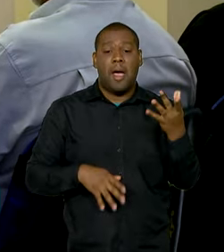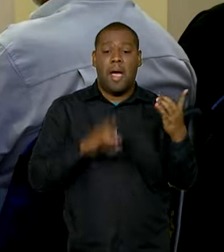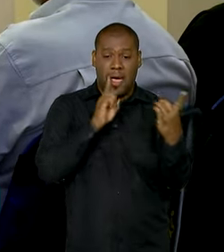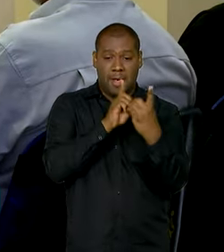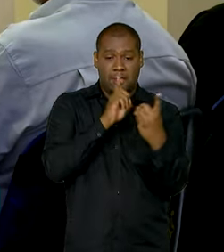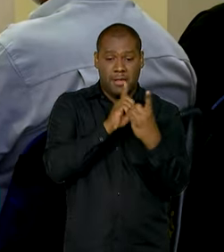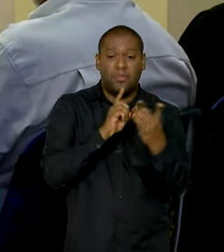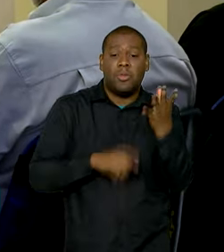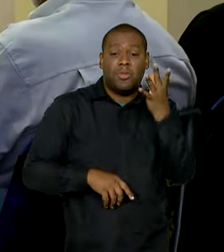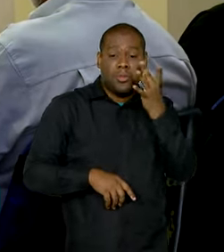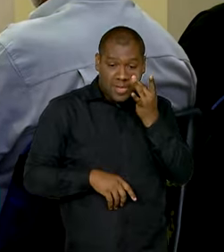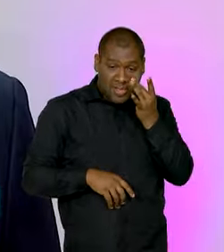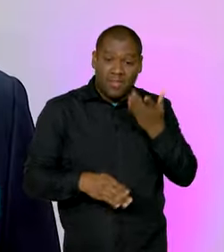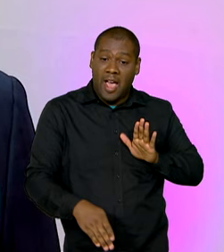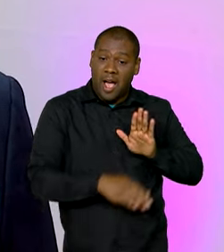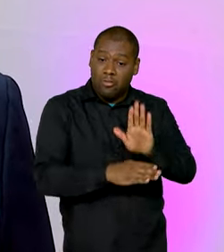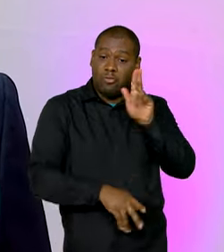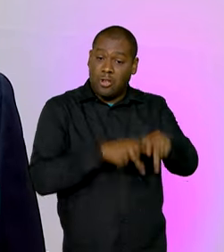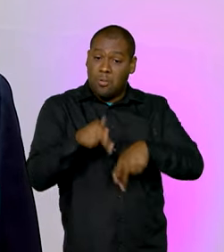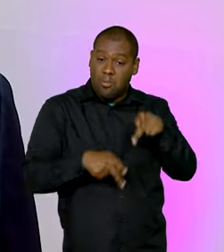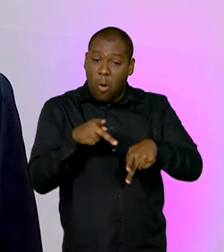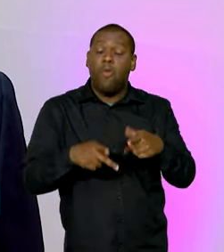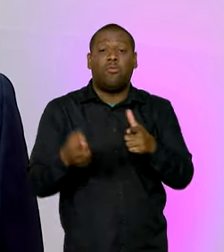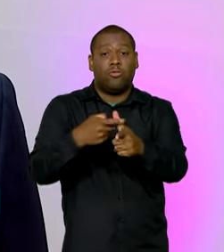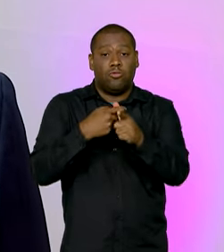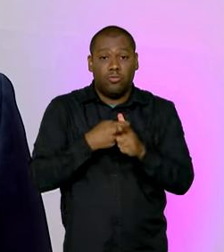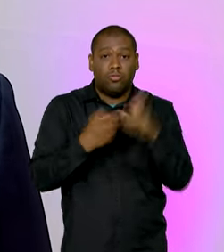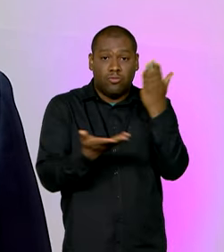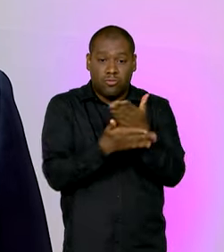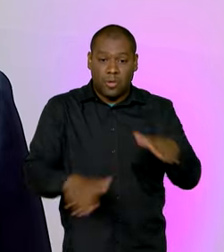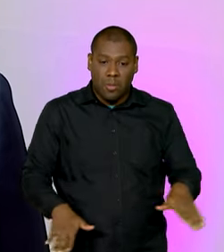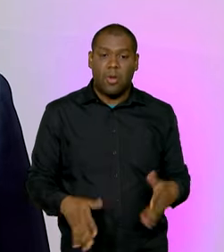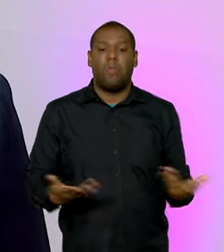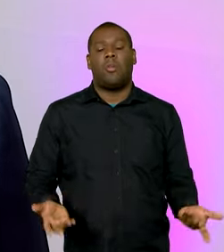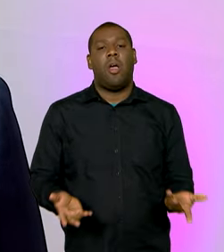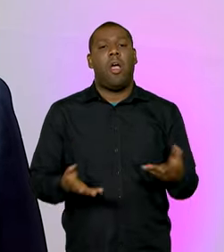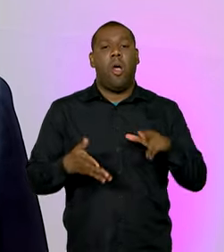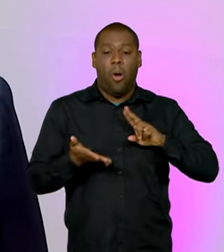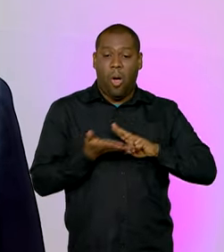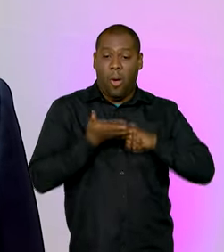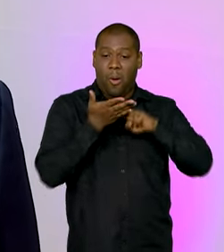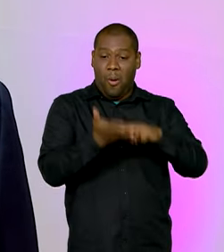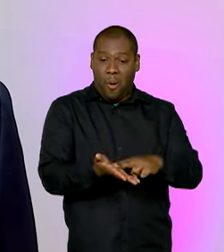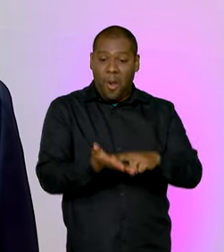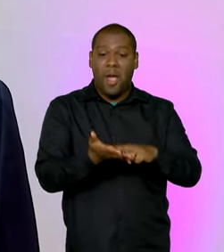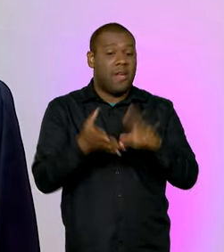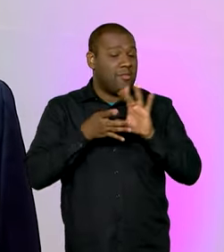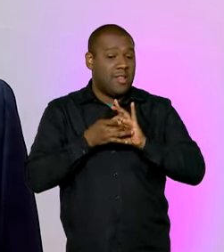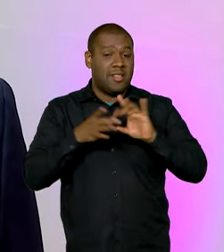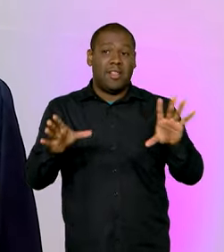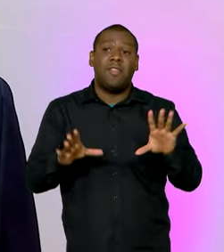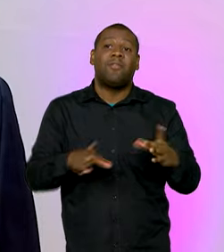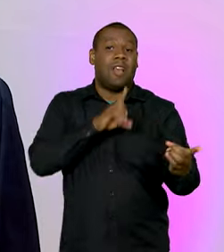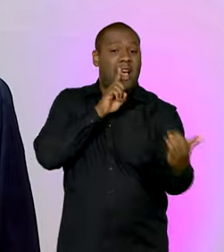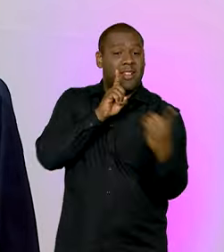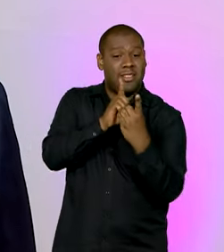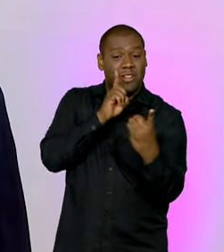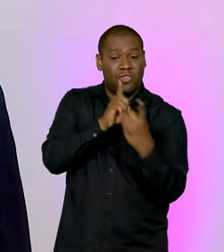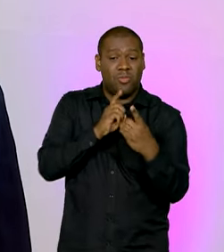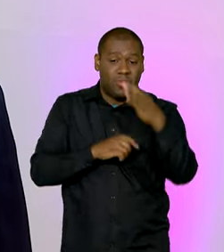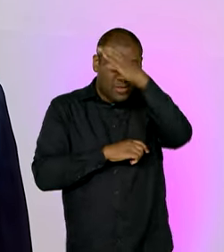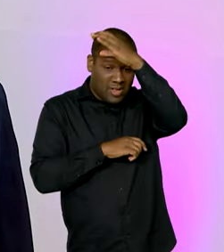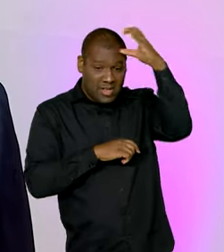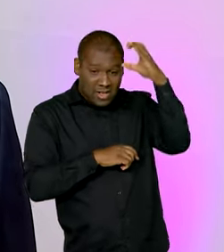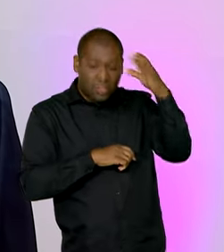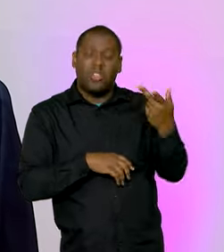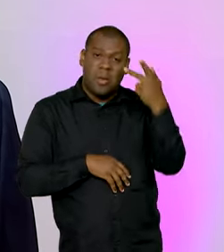atendimento e a quitação dos débitos. Os Correios estão de portas abertas para receber já os nossos milhares de clientes que normalmente já